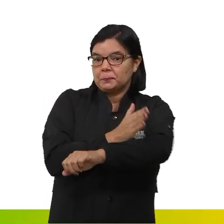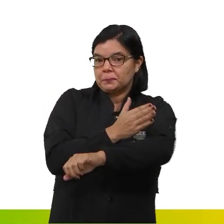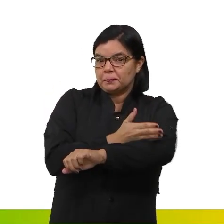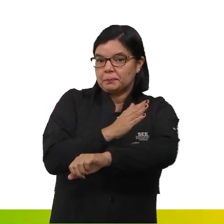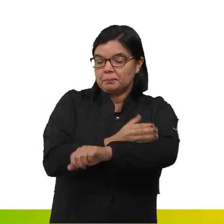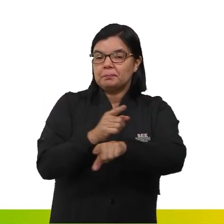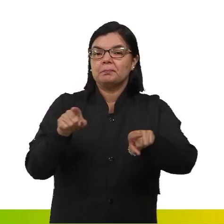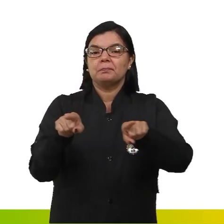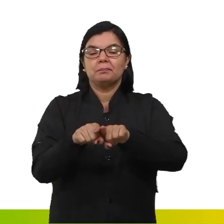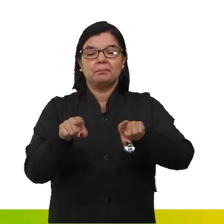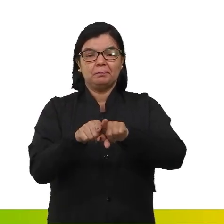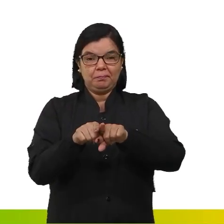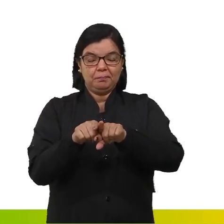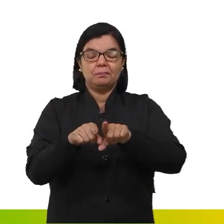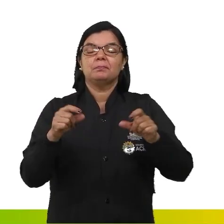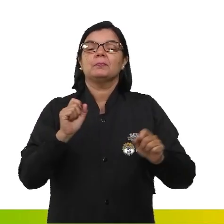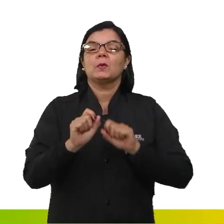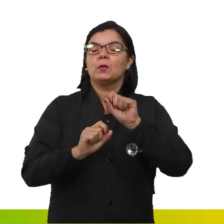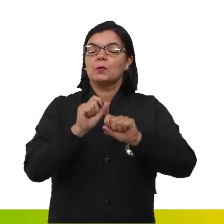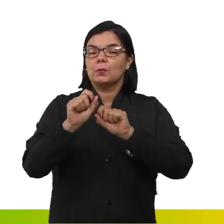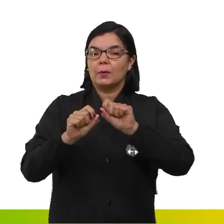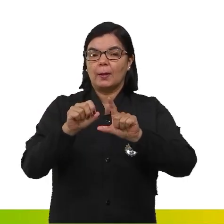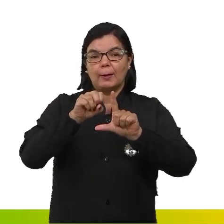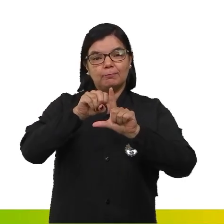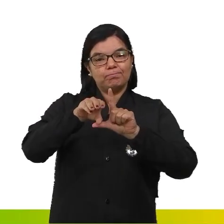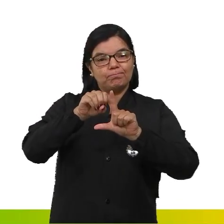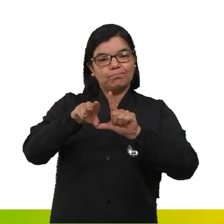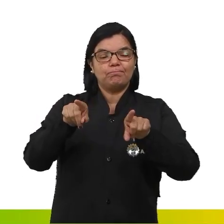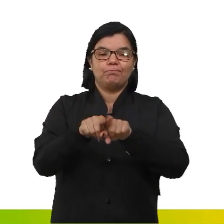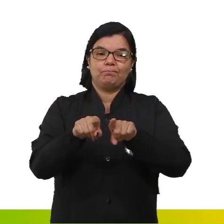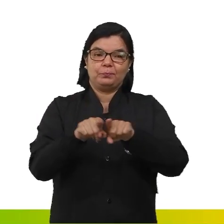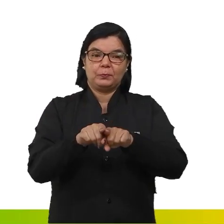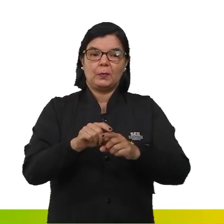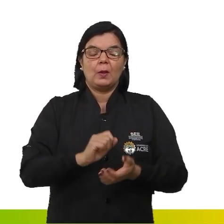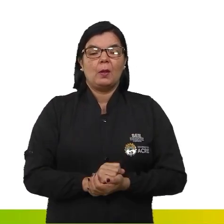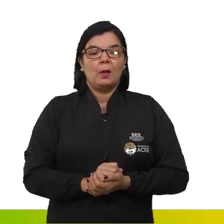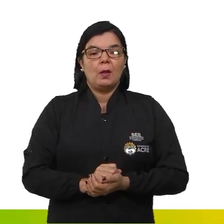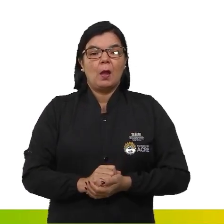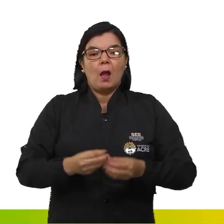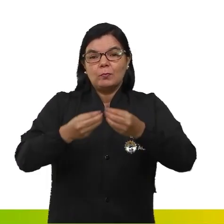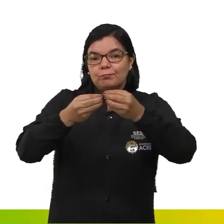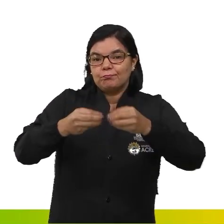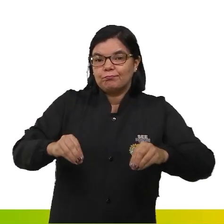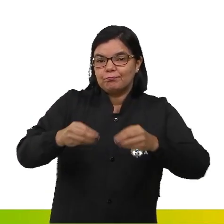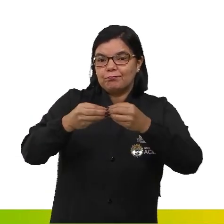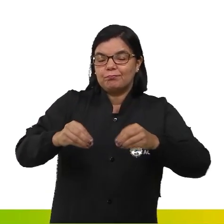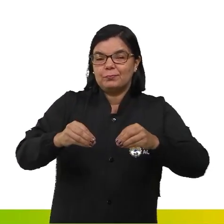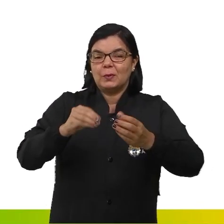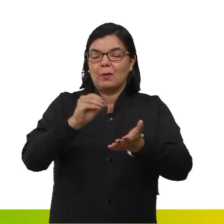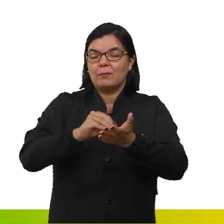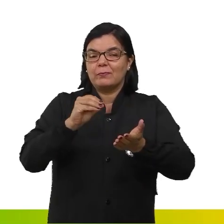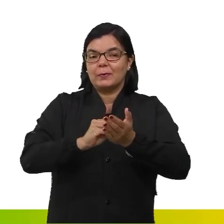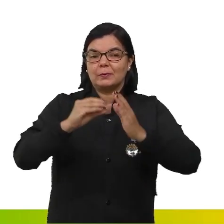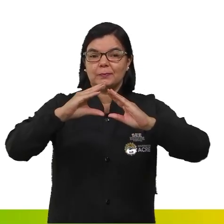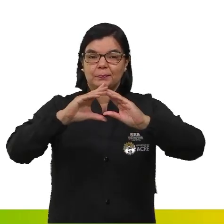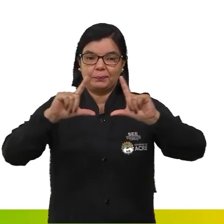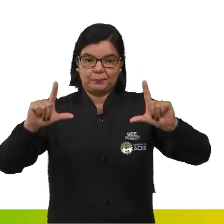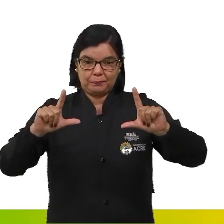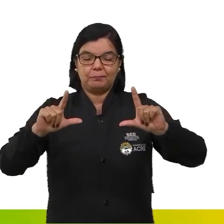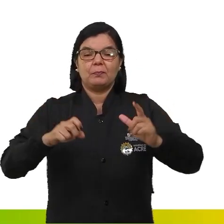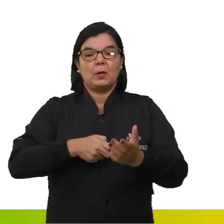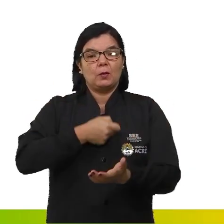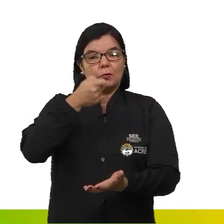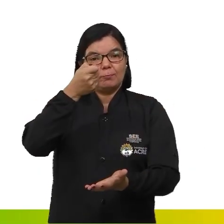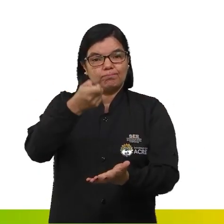redes sociais. Então, no Brasil, a crise ética se manifesta na falta de transparência,